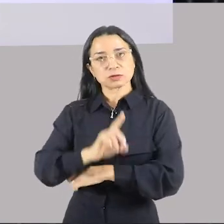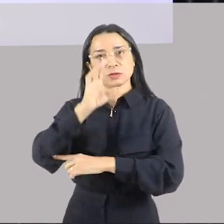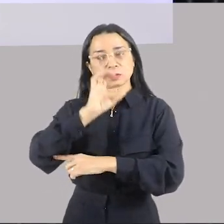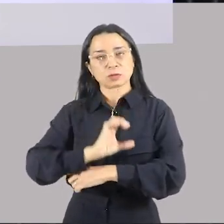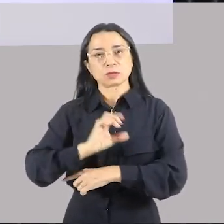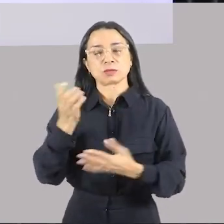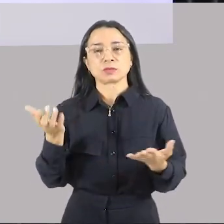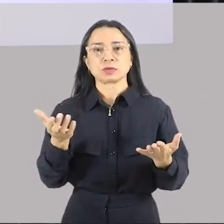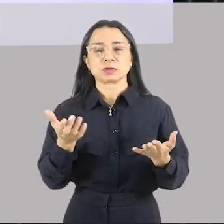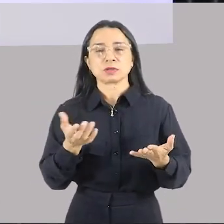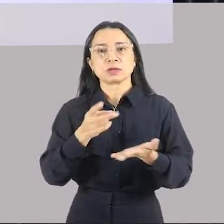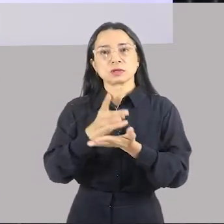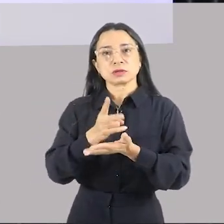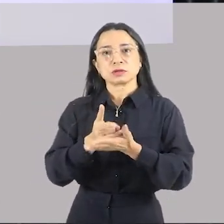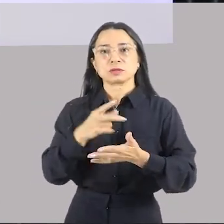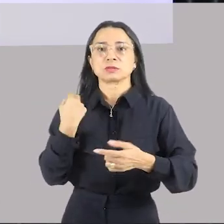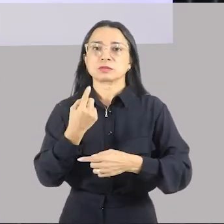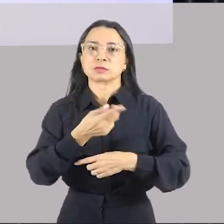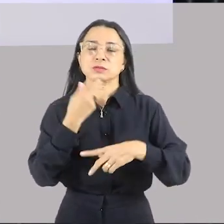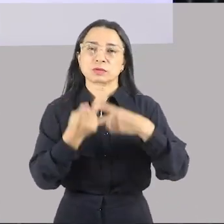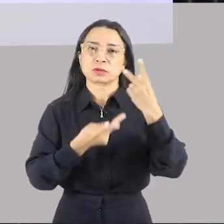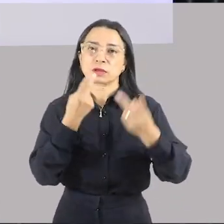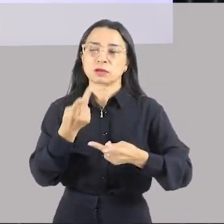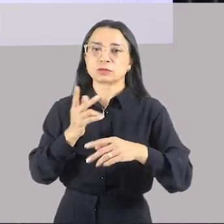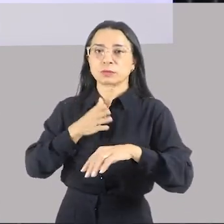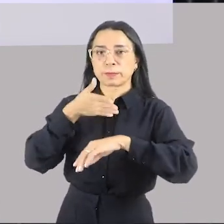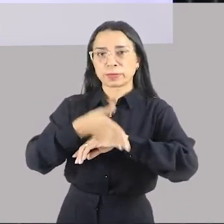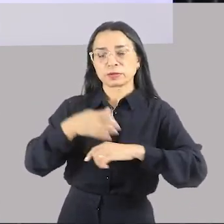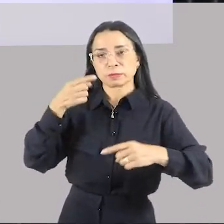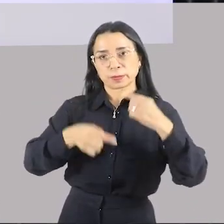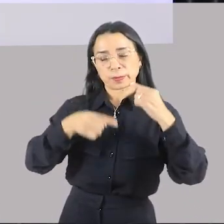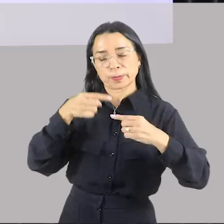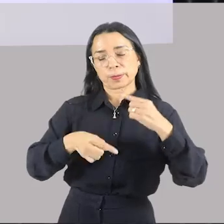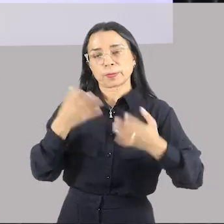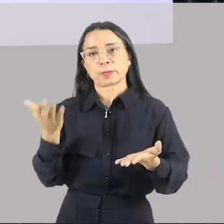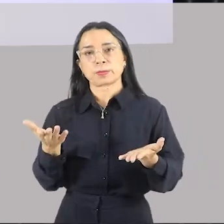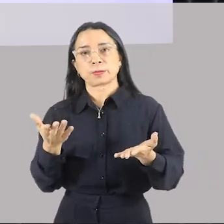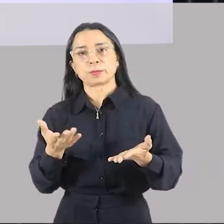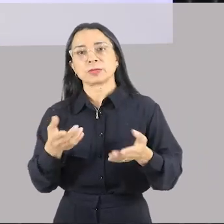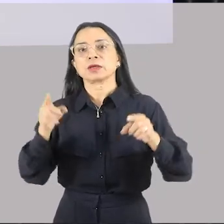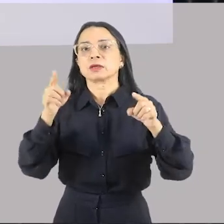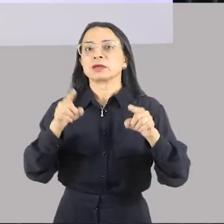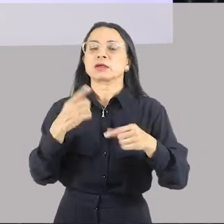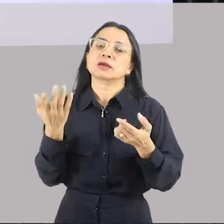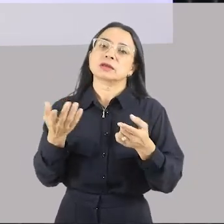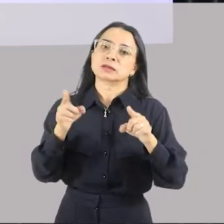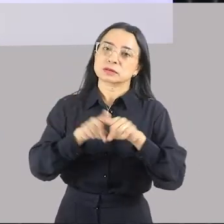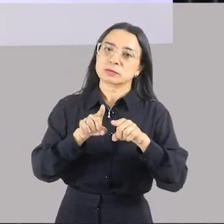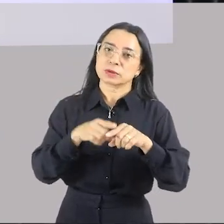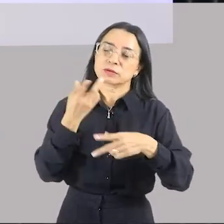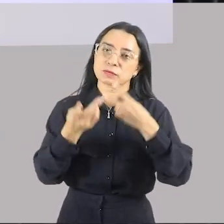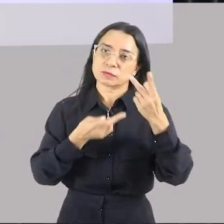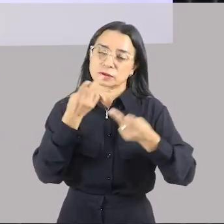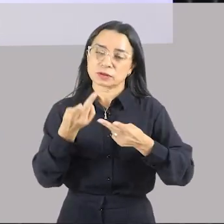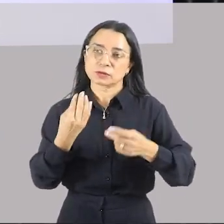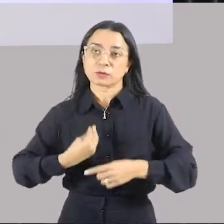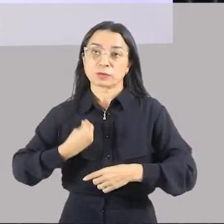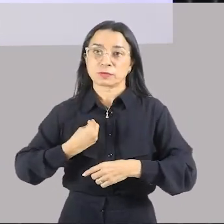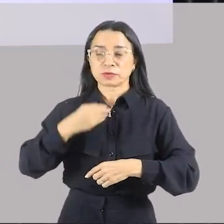cidadania. Então, sempre que a gente fala de participação política, a gente também está falando sobre cidadania, sobre vida